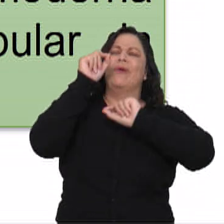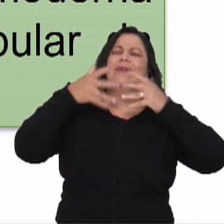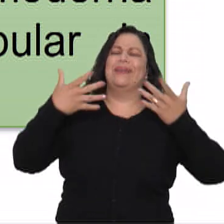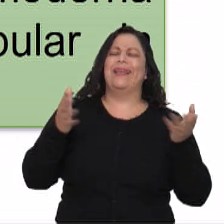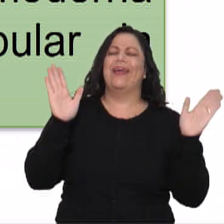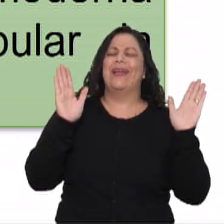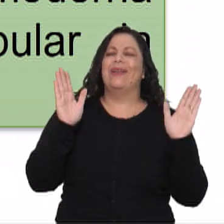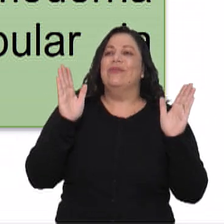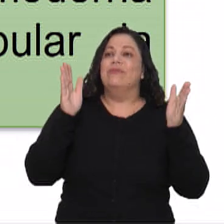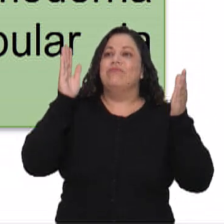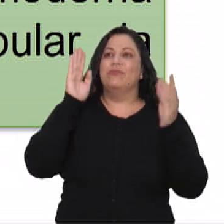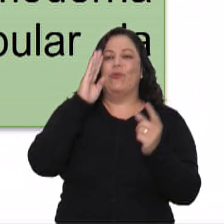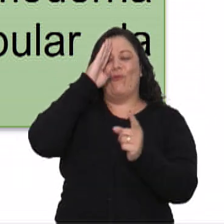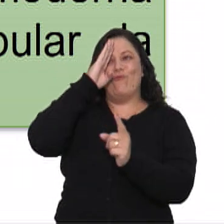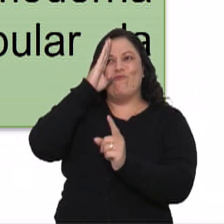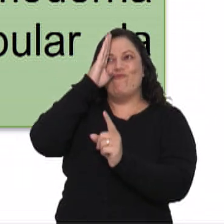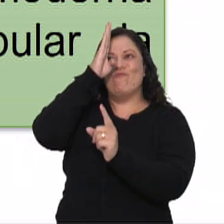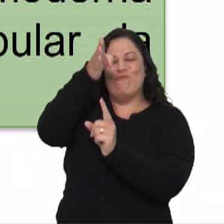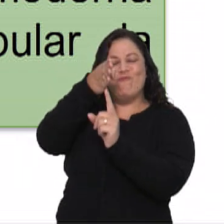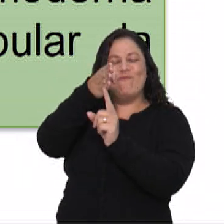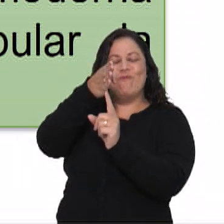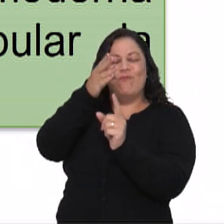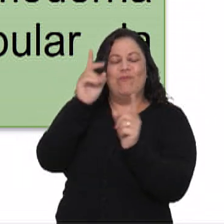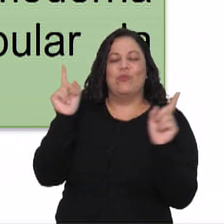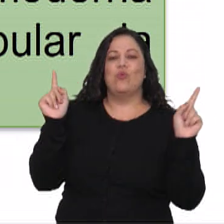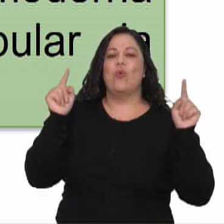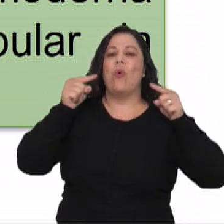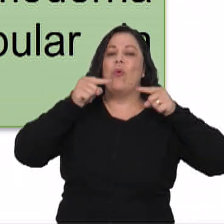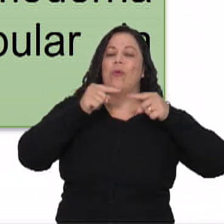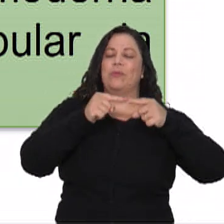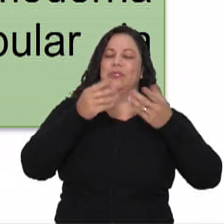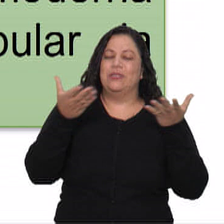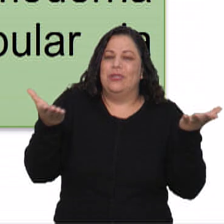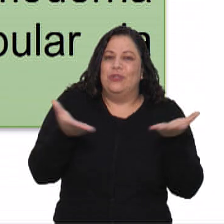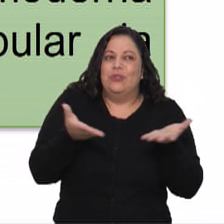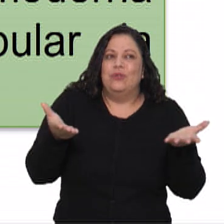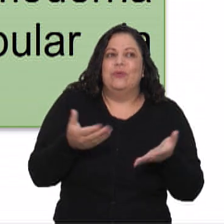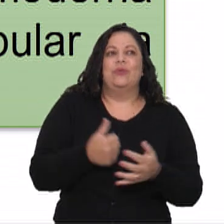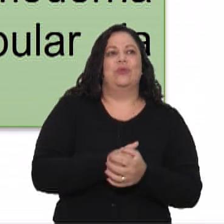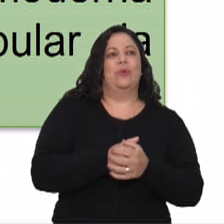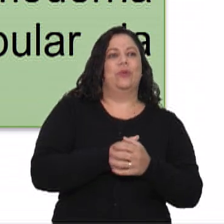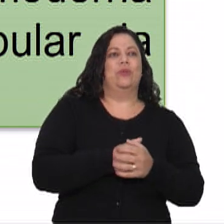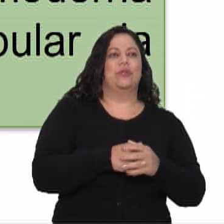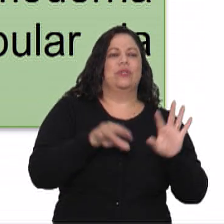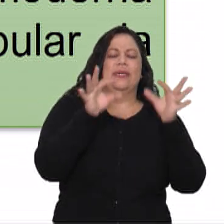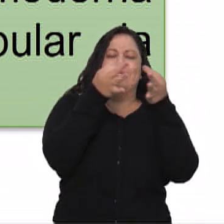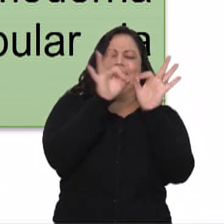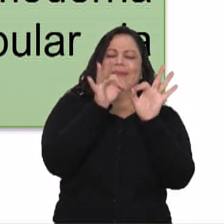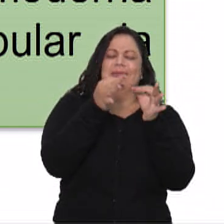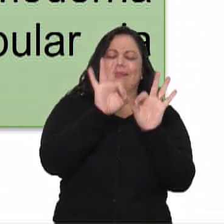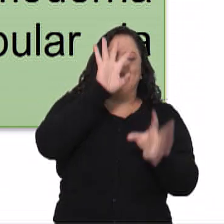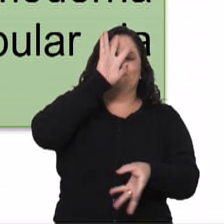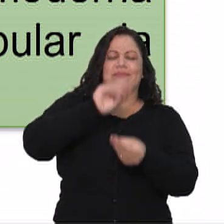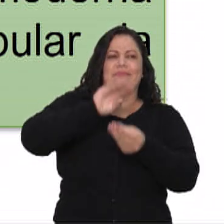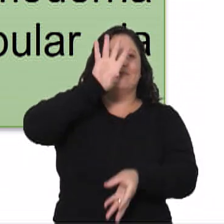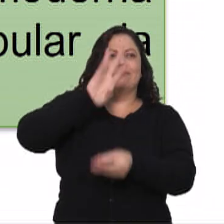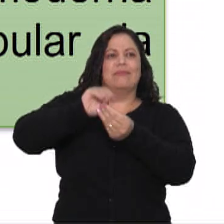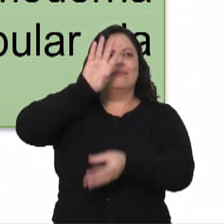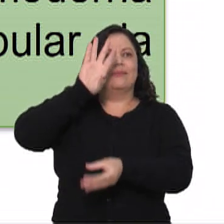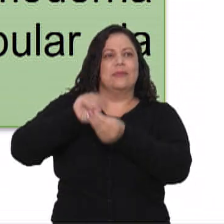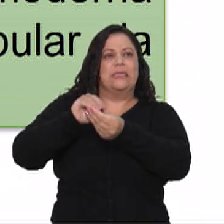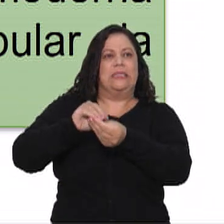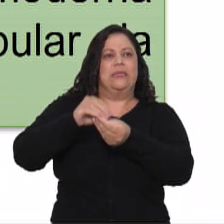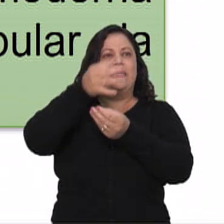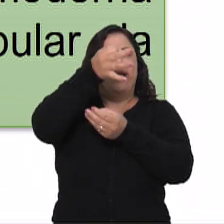UFPR, e também fazer a síntese da essência dos fragmentos de Heráclito, doxografia e crítica moderna, indicados